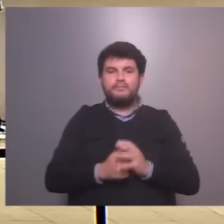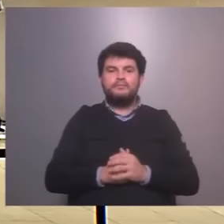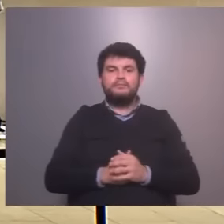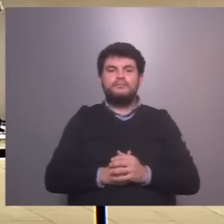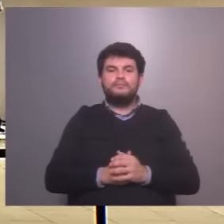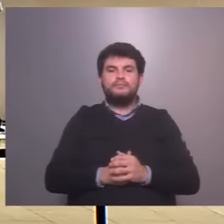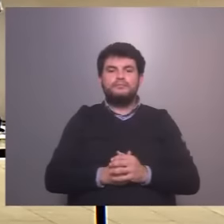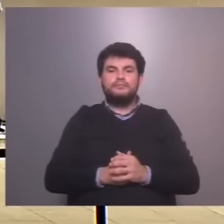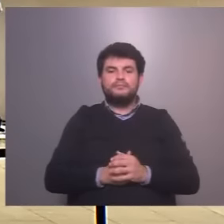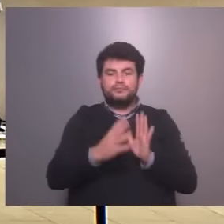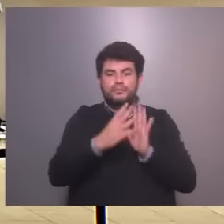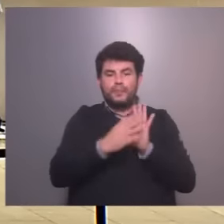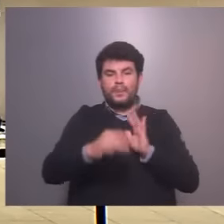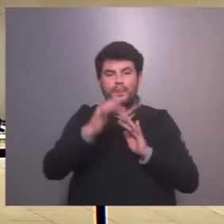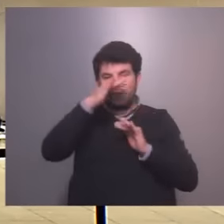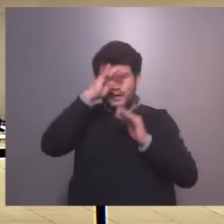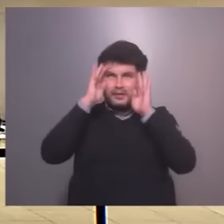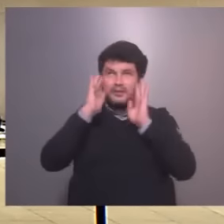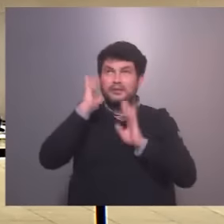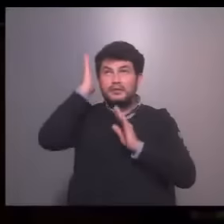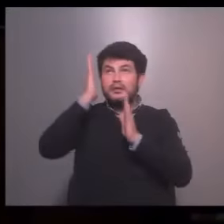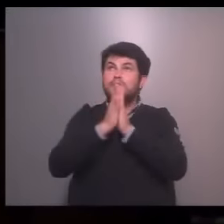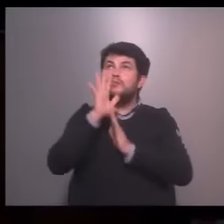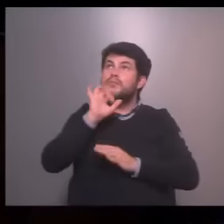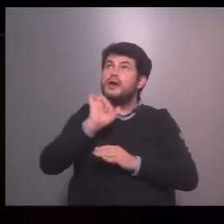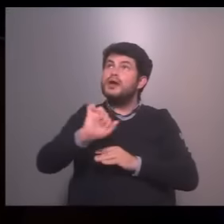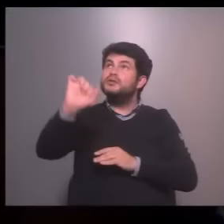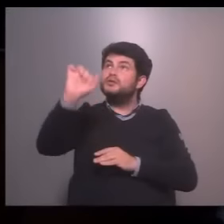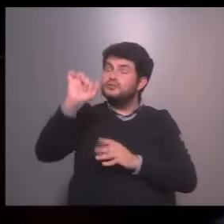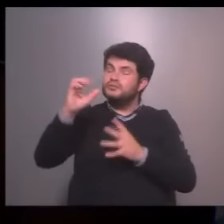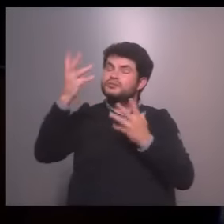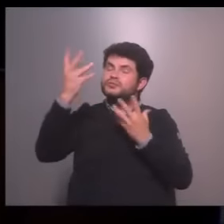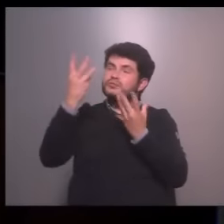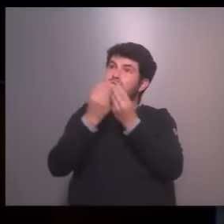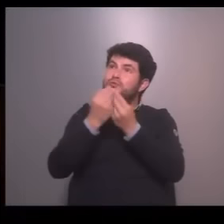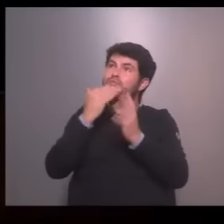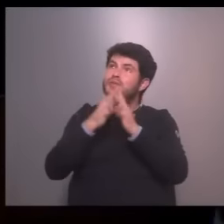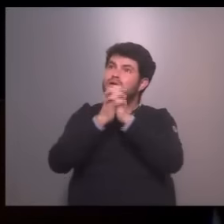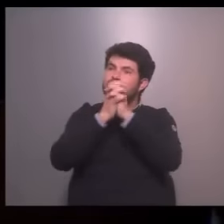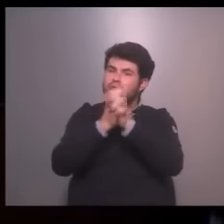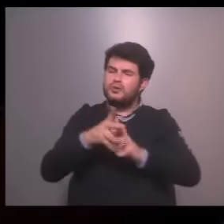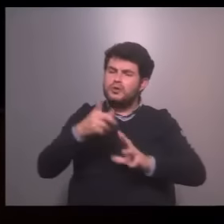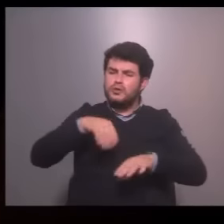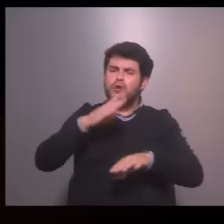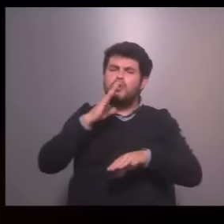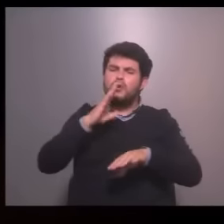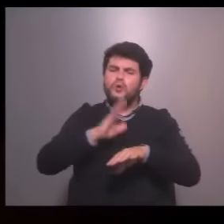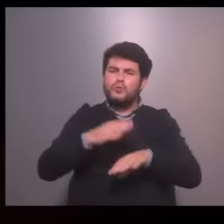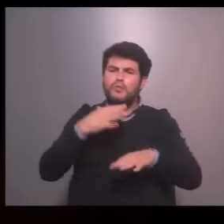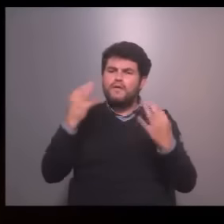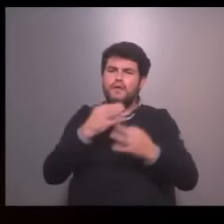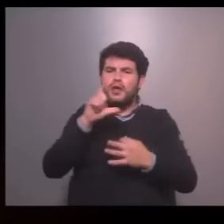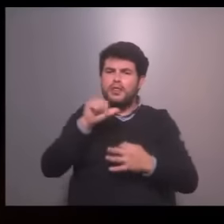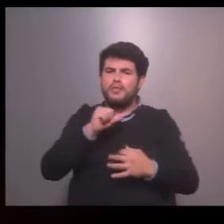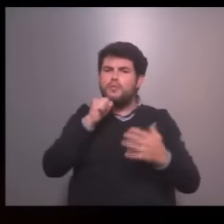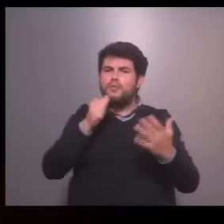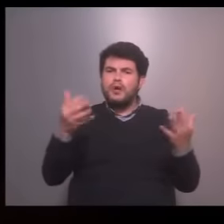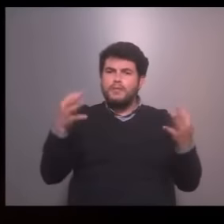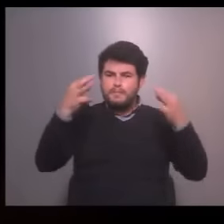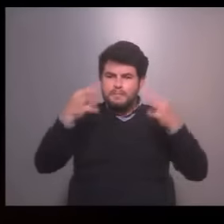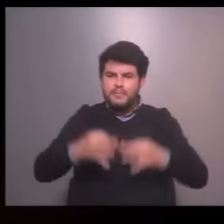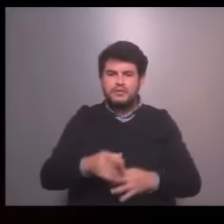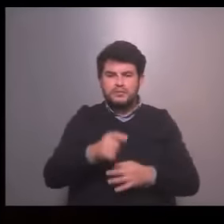Bendita sois vós entre as mulheres, bendito é o fruto do vosso ventre, Jesus. Santa Maria,